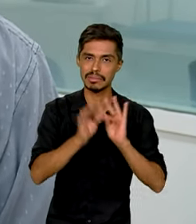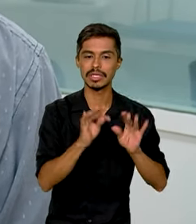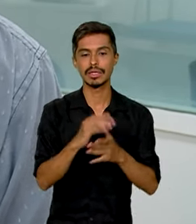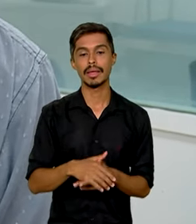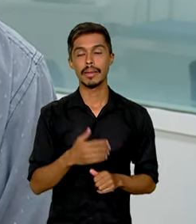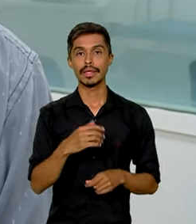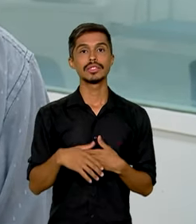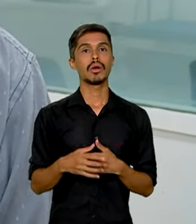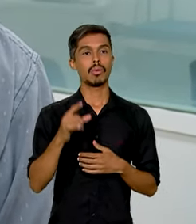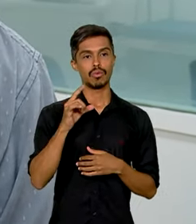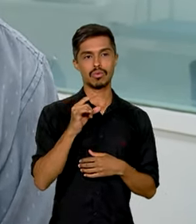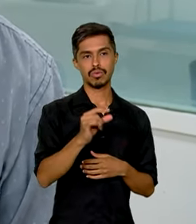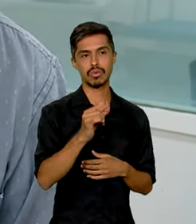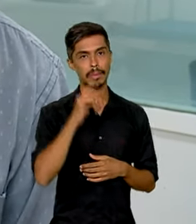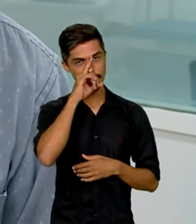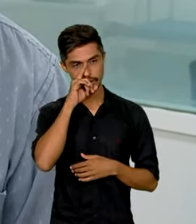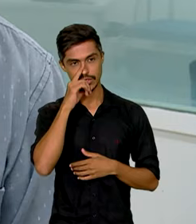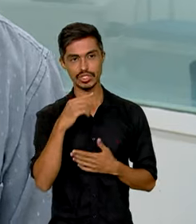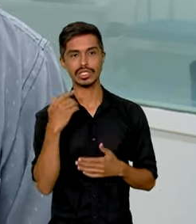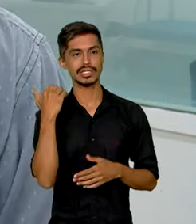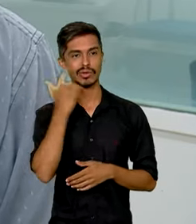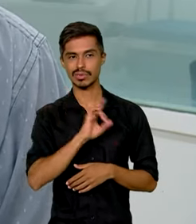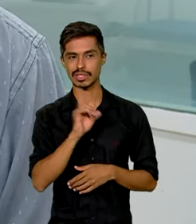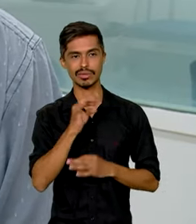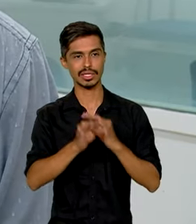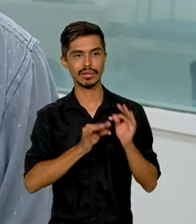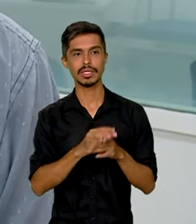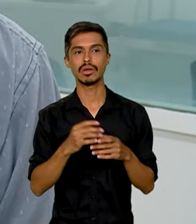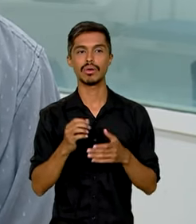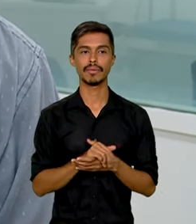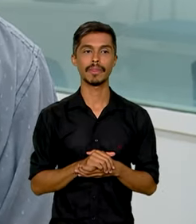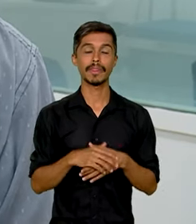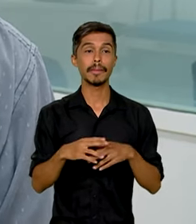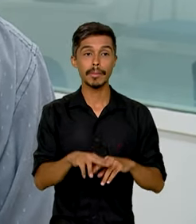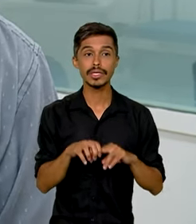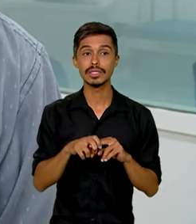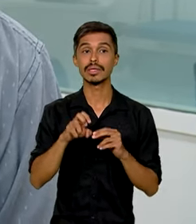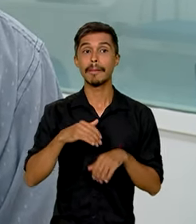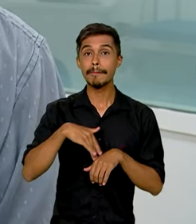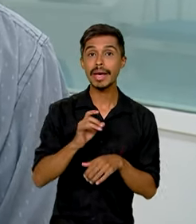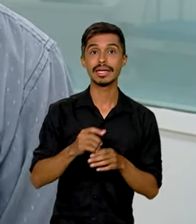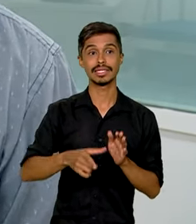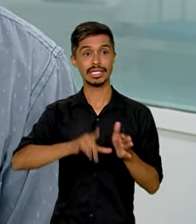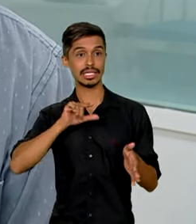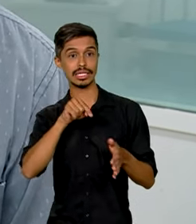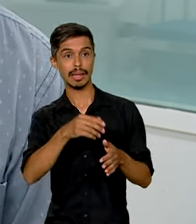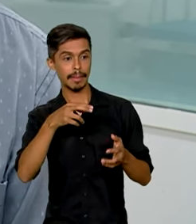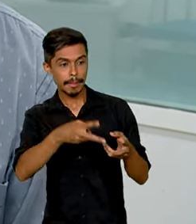e menor é o risco de não dar certo o tratamento e também de ter alguma sequela. Por isso que quanto mais precoce,